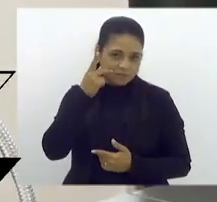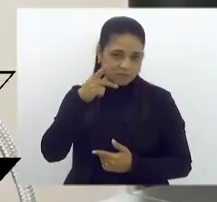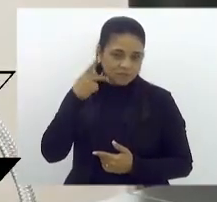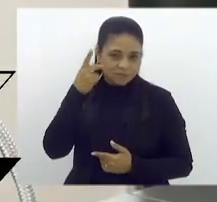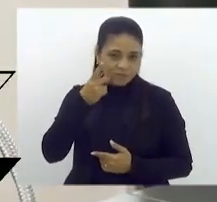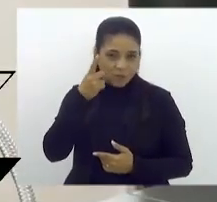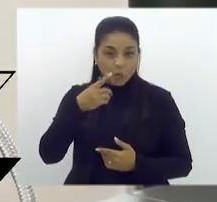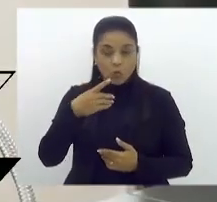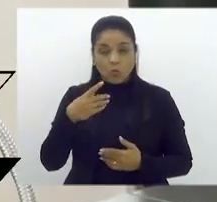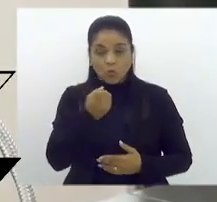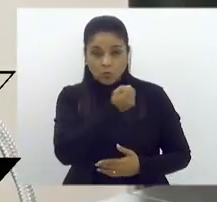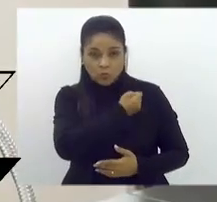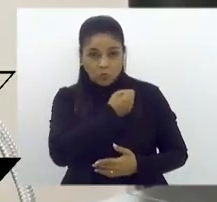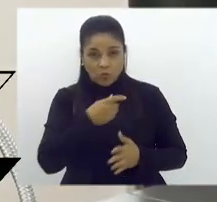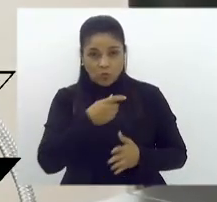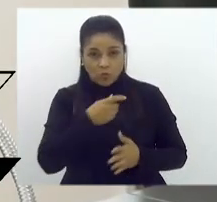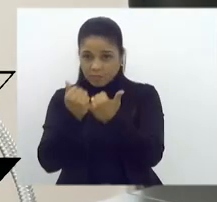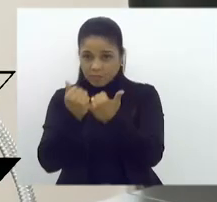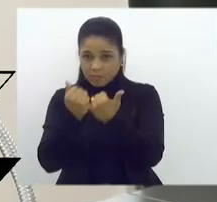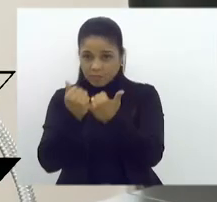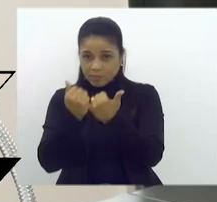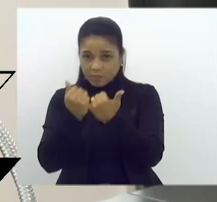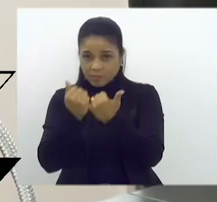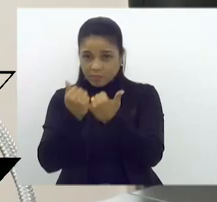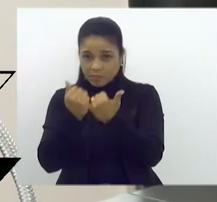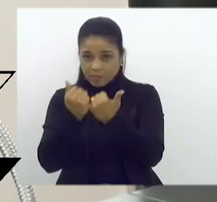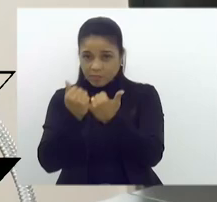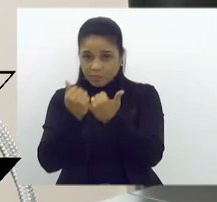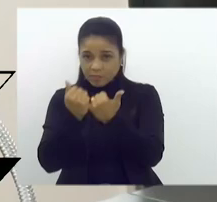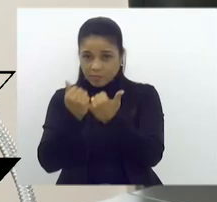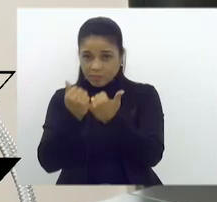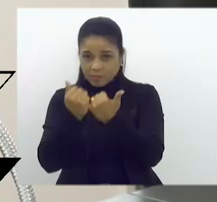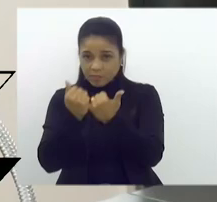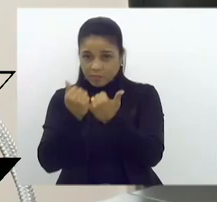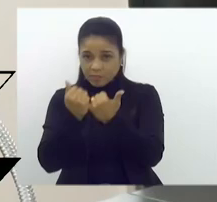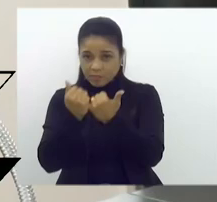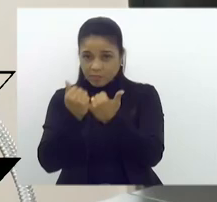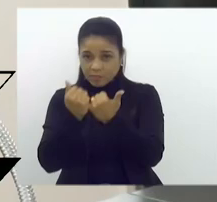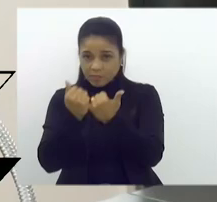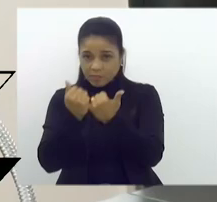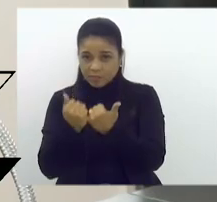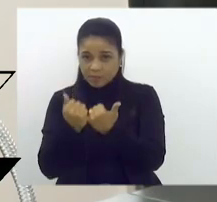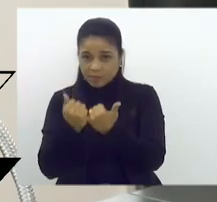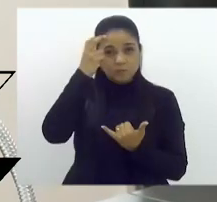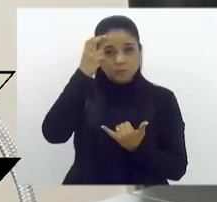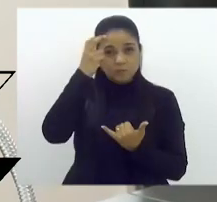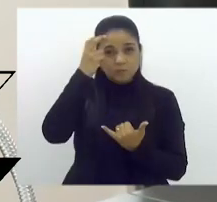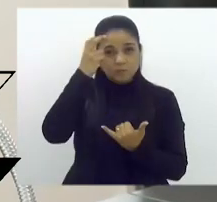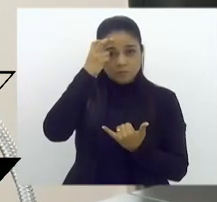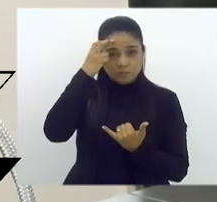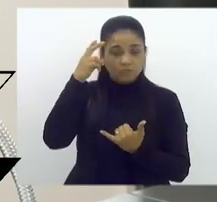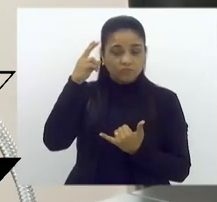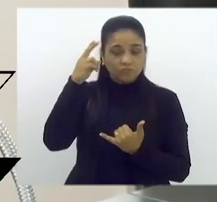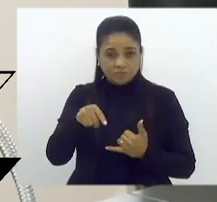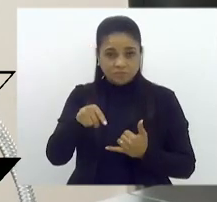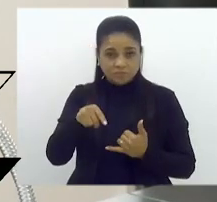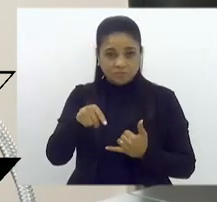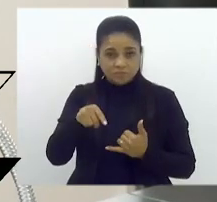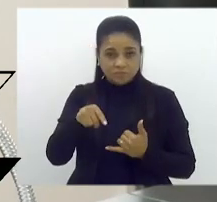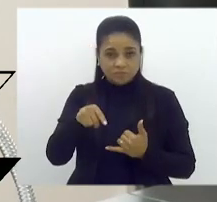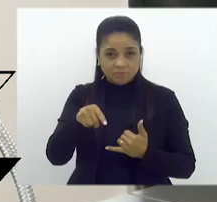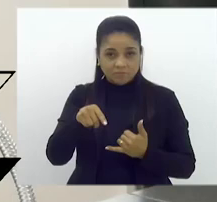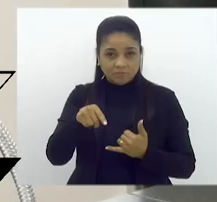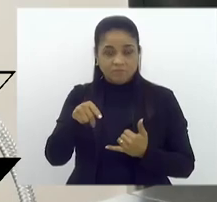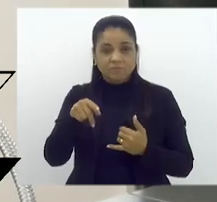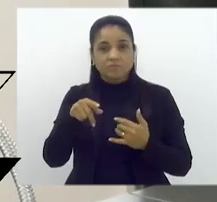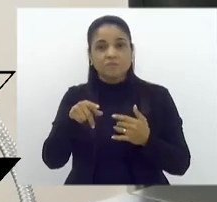no 44, na transformação no patrimônio histórico, cultural e material do Estado do Rio de Janeiro, a Faculdade